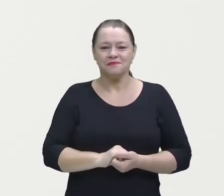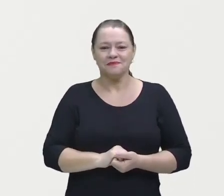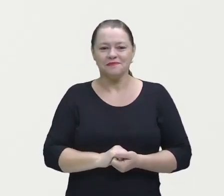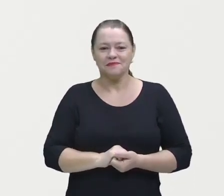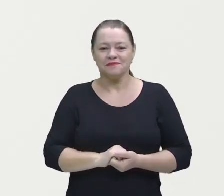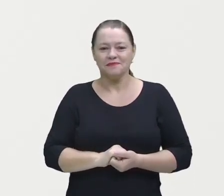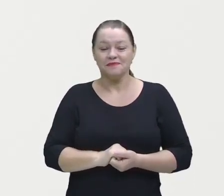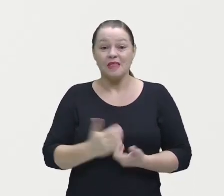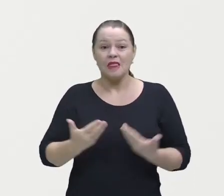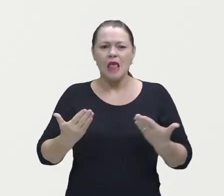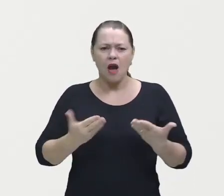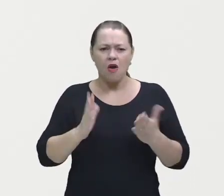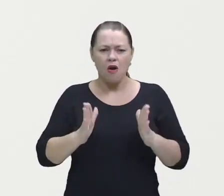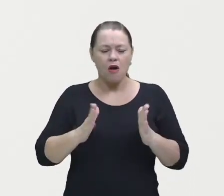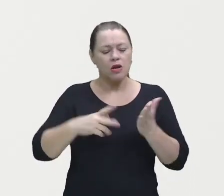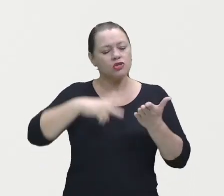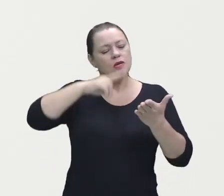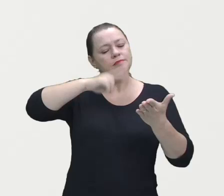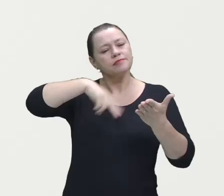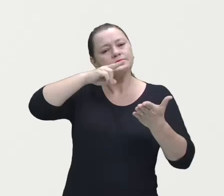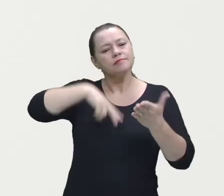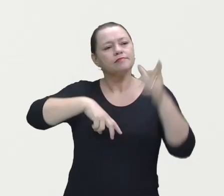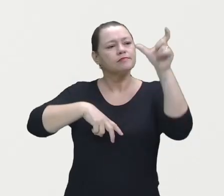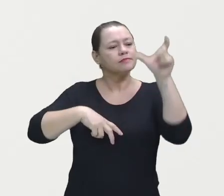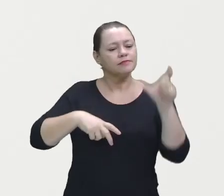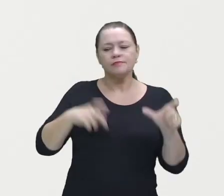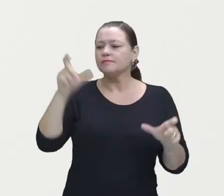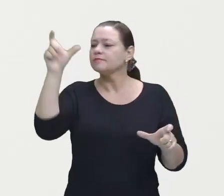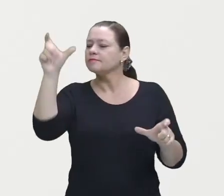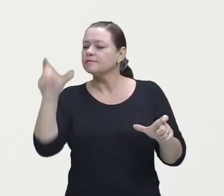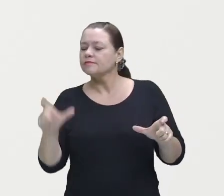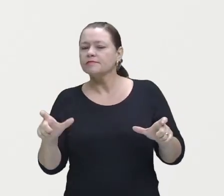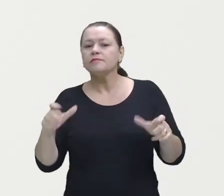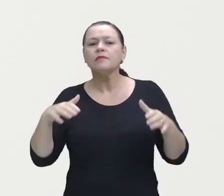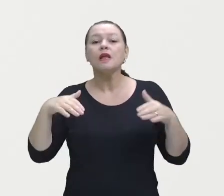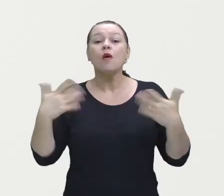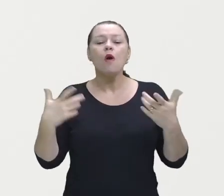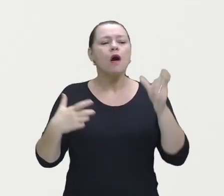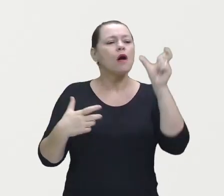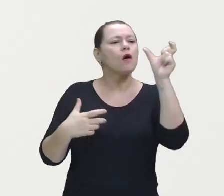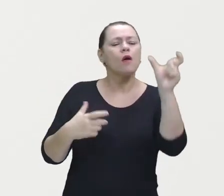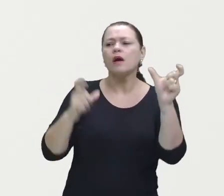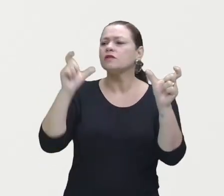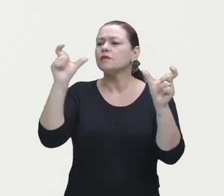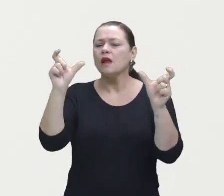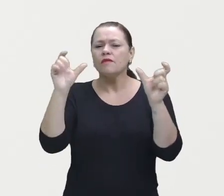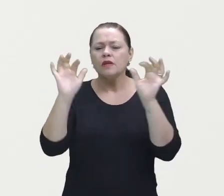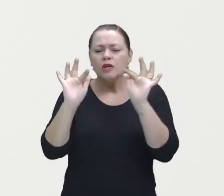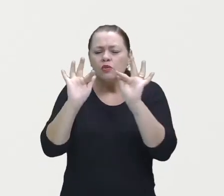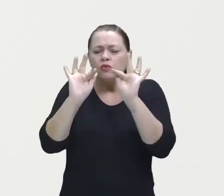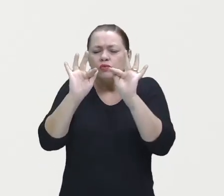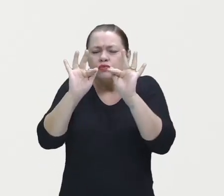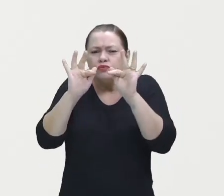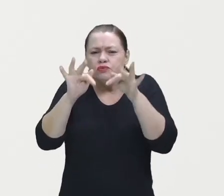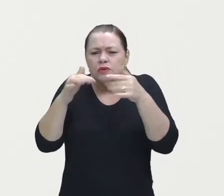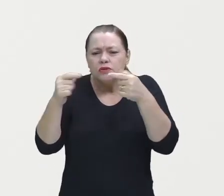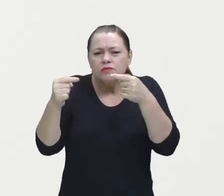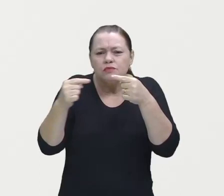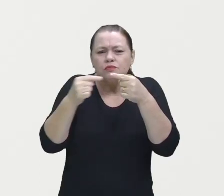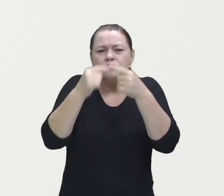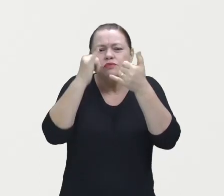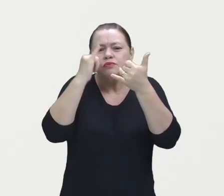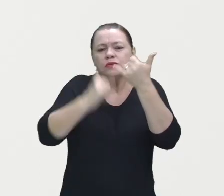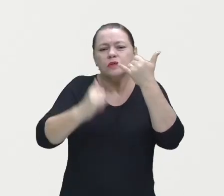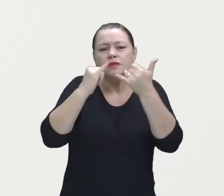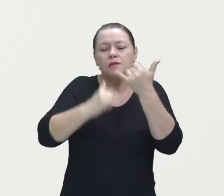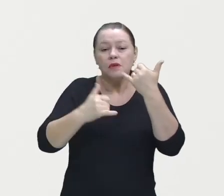Agora que nós já lemos todas as palavrinhas, vamos ver quais são as palavras que combinam uma com as outras.